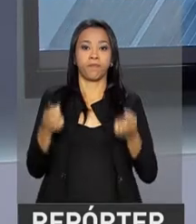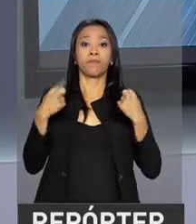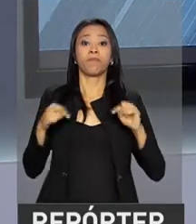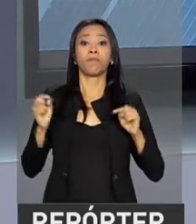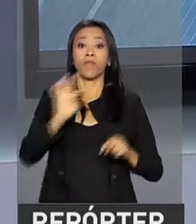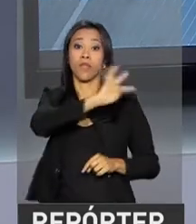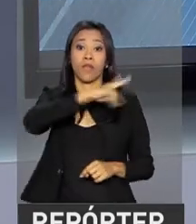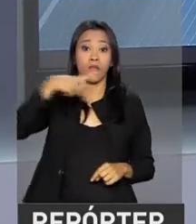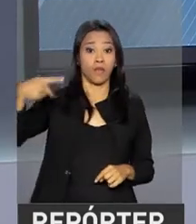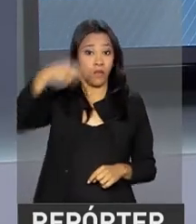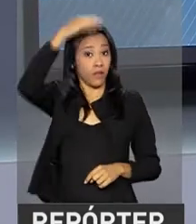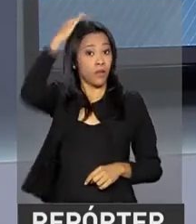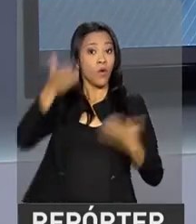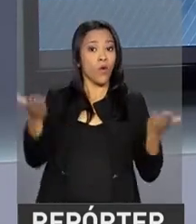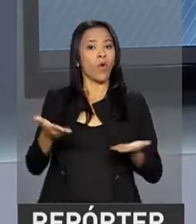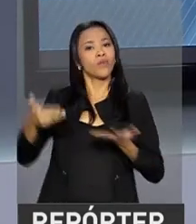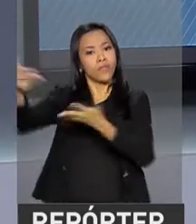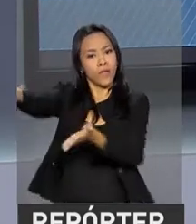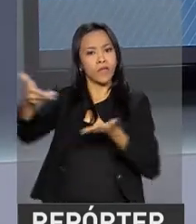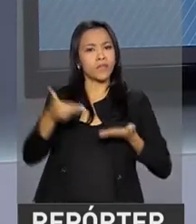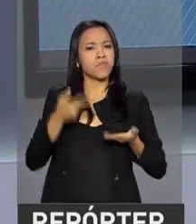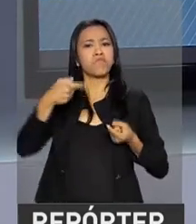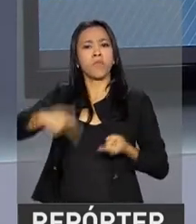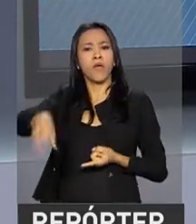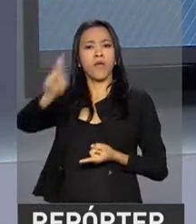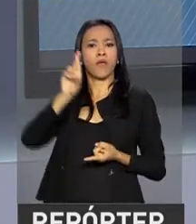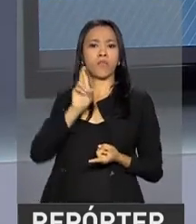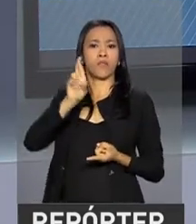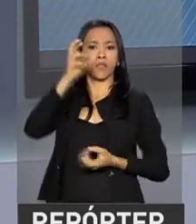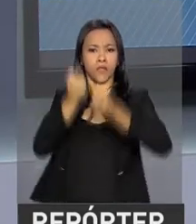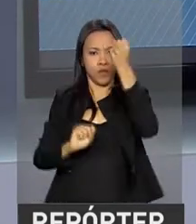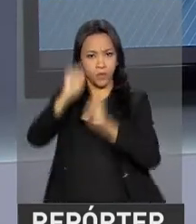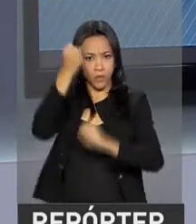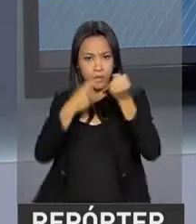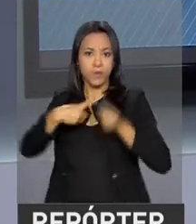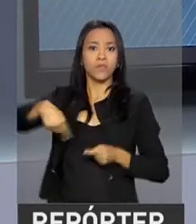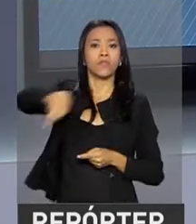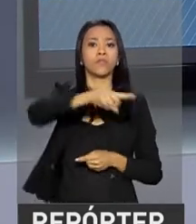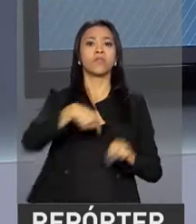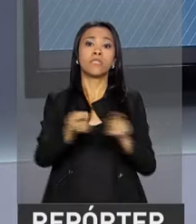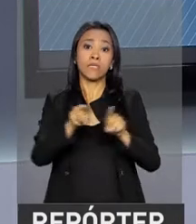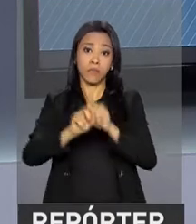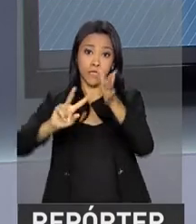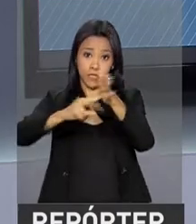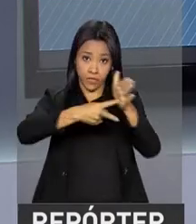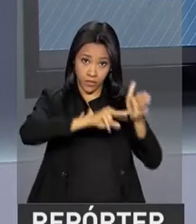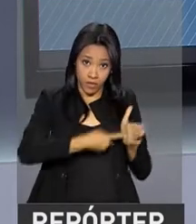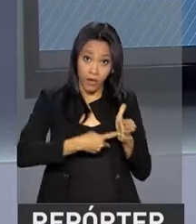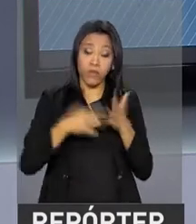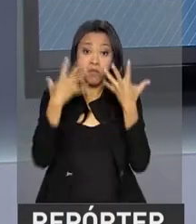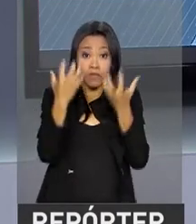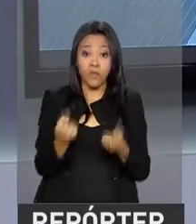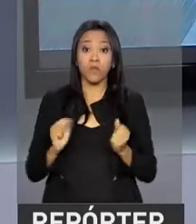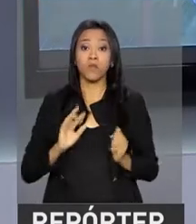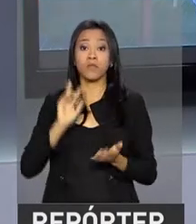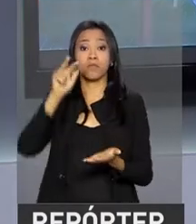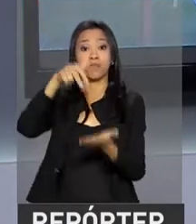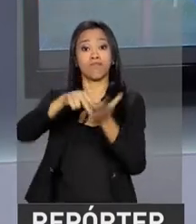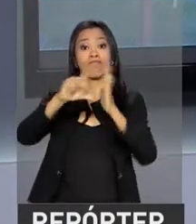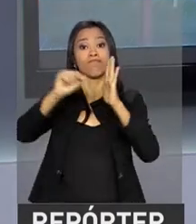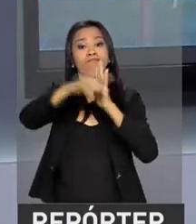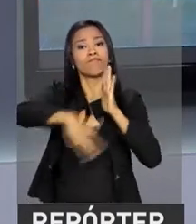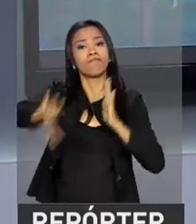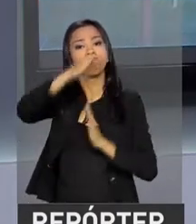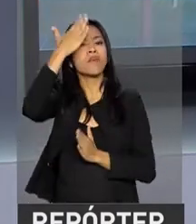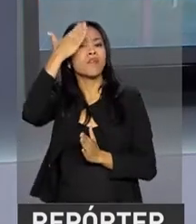presidente Michel Temer recebe hoje representantes do setor da indústria e centrais sindicais. Vamos então ao Palácio do Planalto saber os detalhes ao